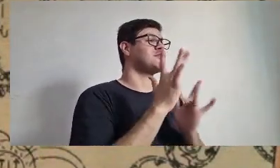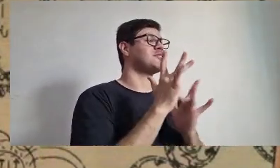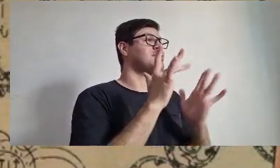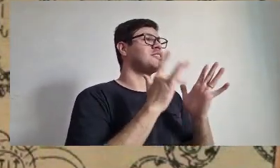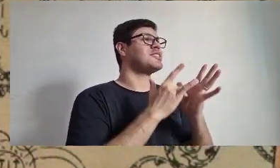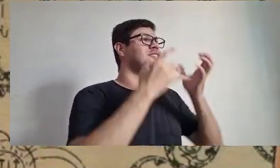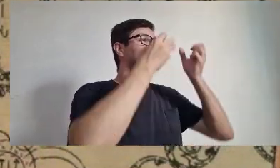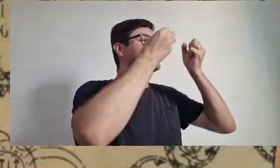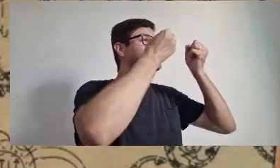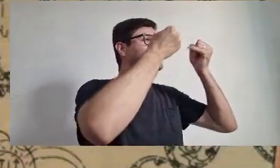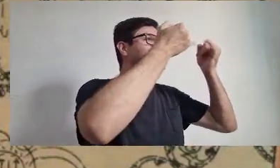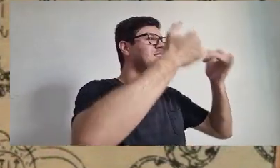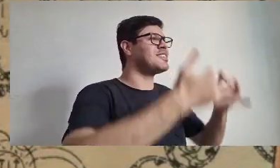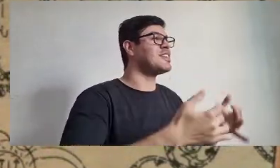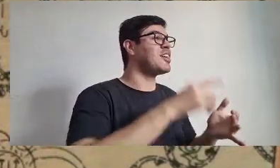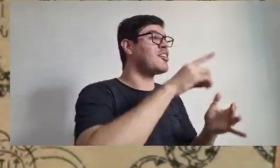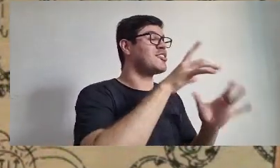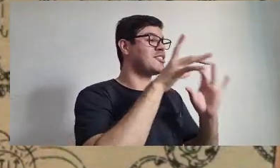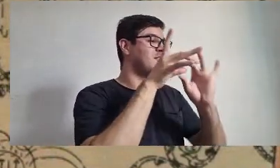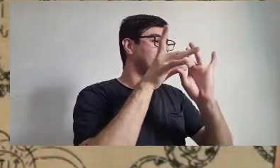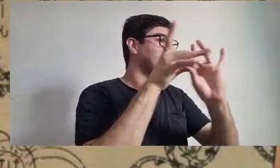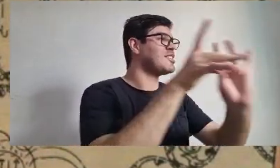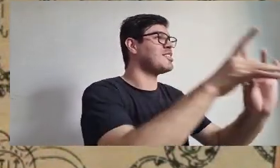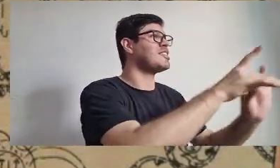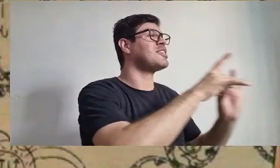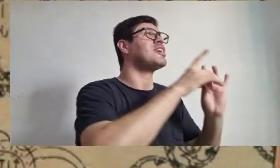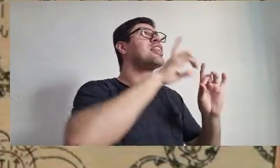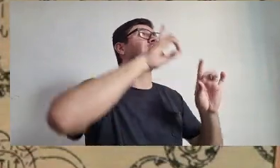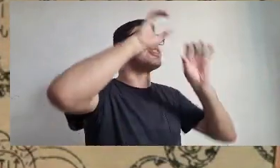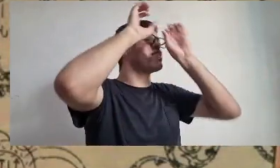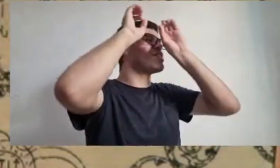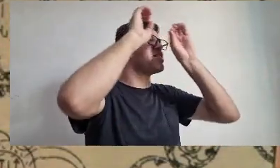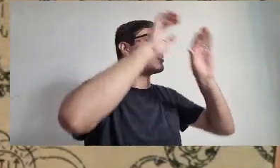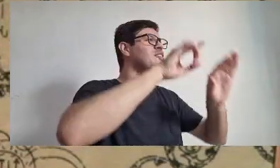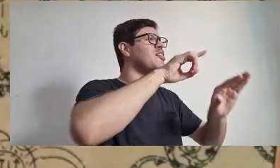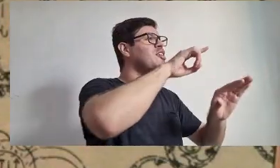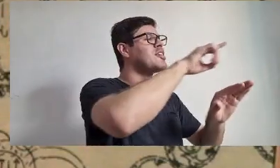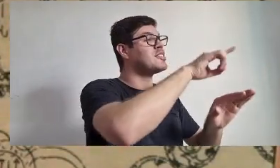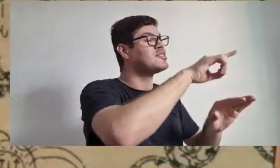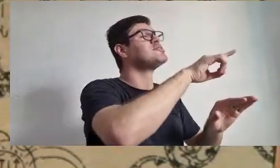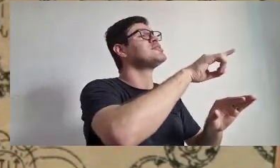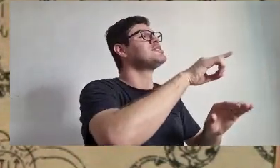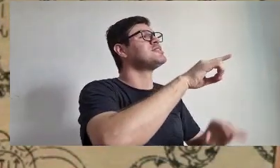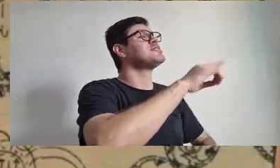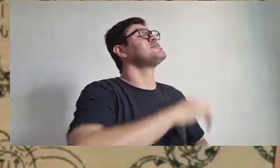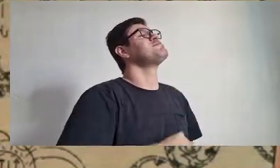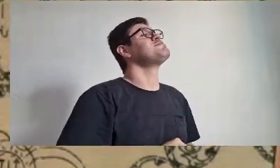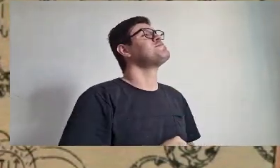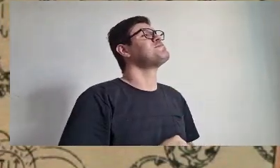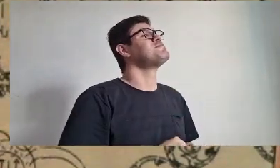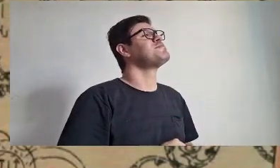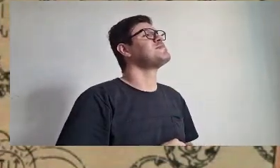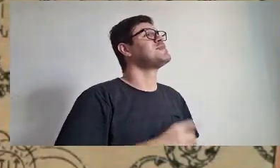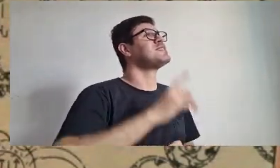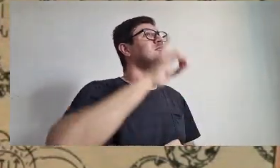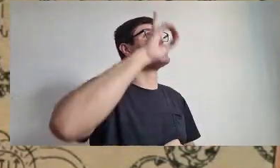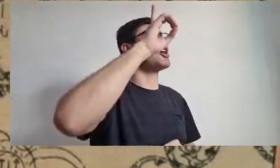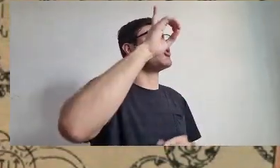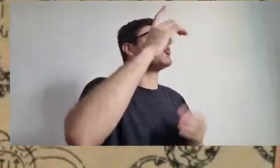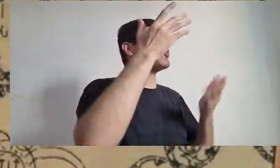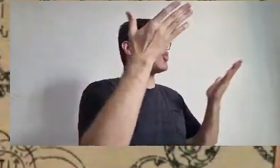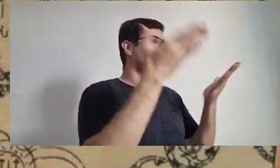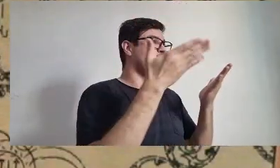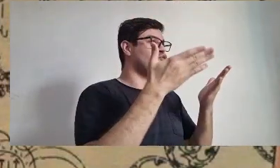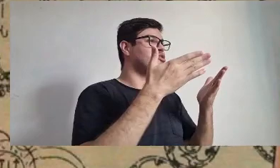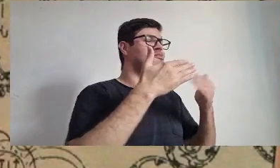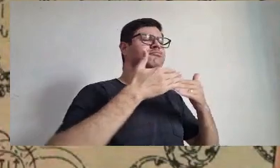di Dio, la comunione consolante del Espírito Santo sia com tutto il popolo de Dio, oggi e per sempre. Amém. Aí nós despedimos